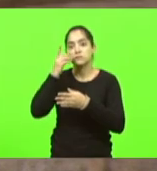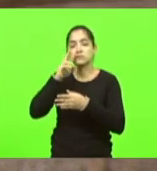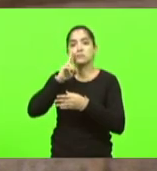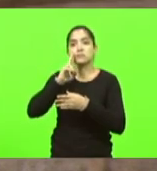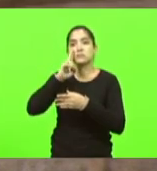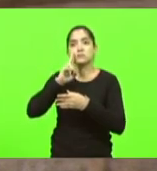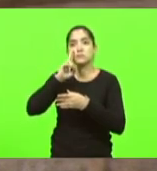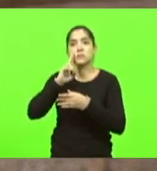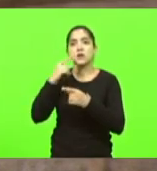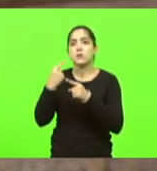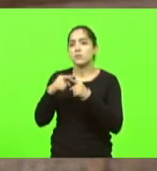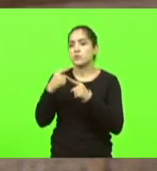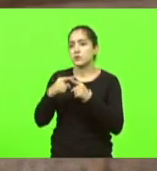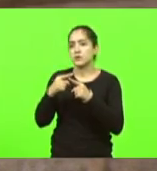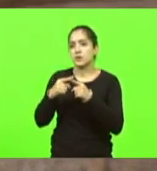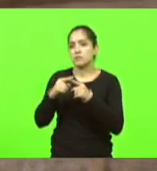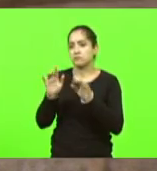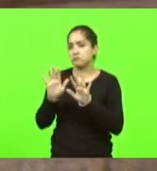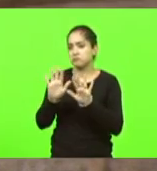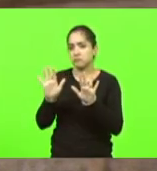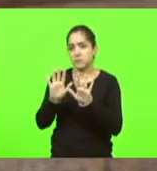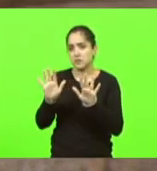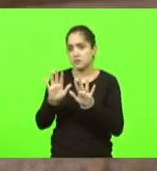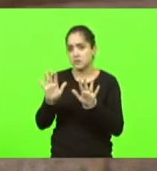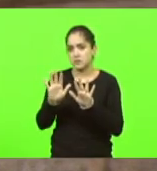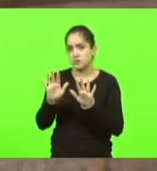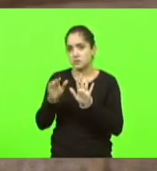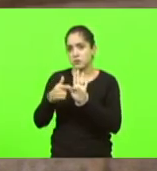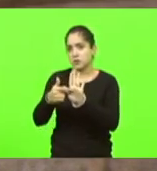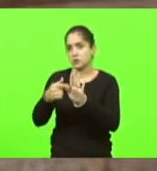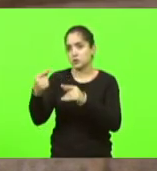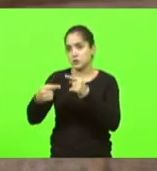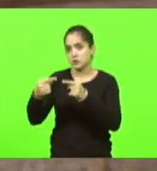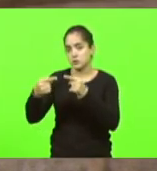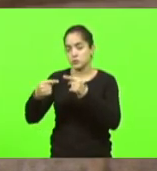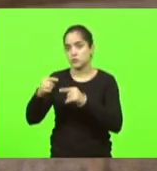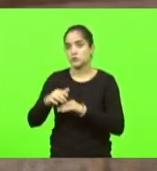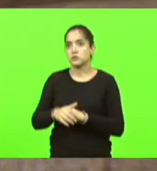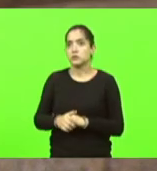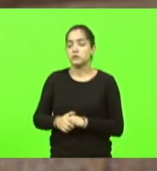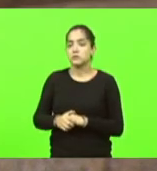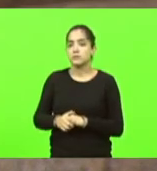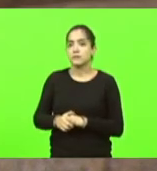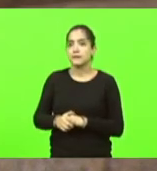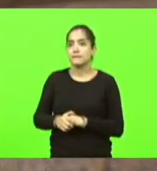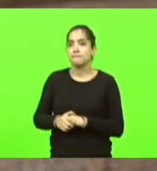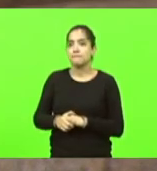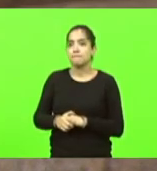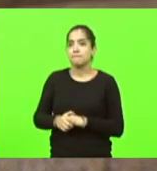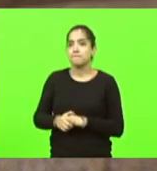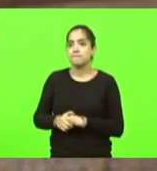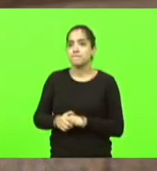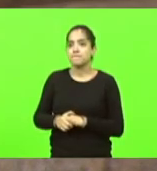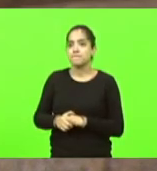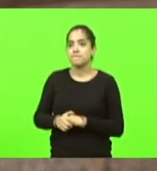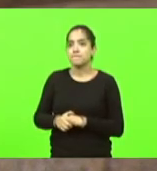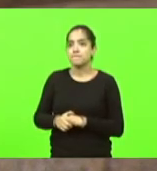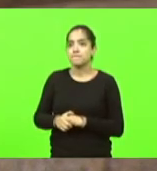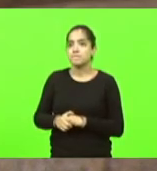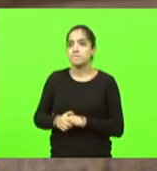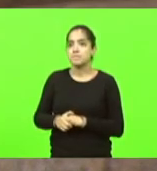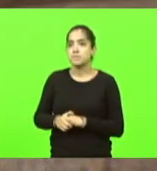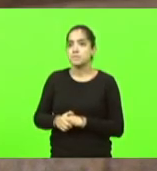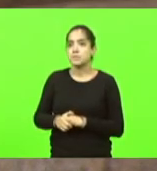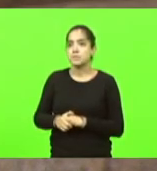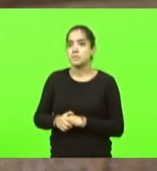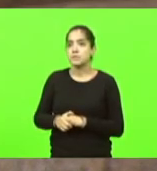porque não é isso que vem logo aqui tá do Jessé as minhas também eu pescado de colocar as pessoas